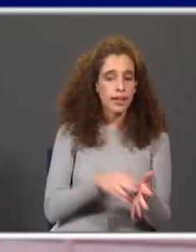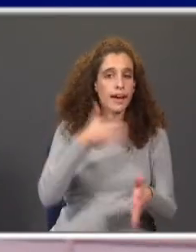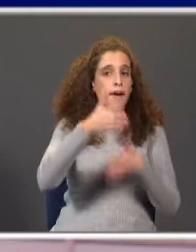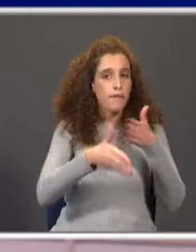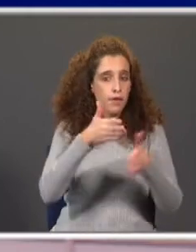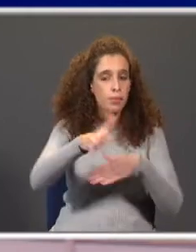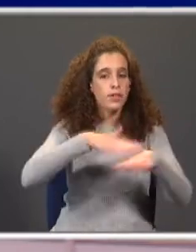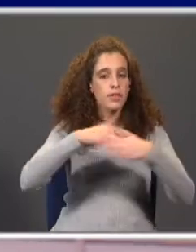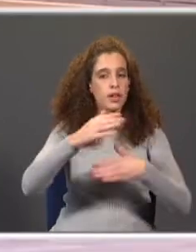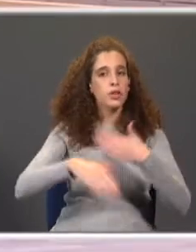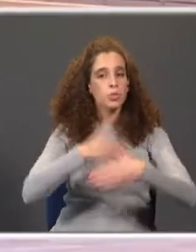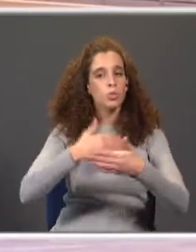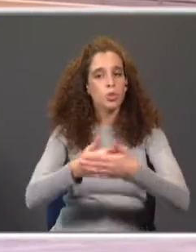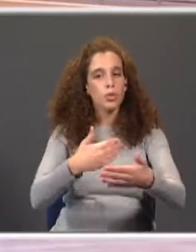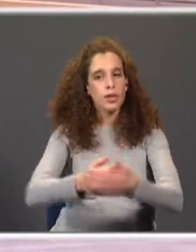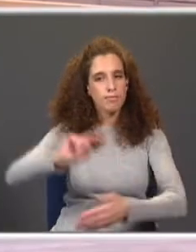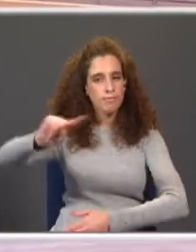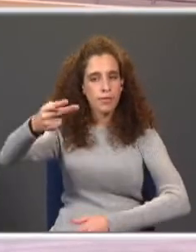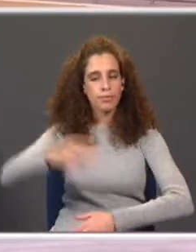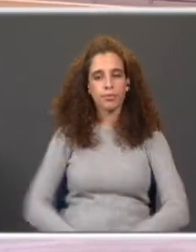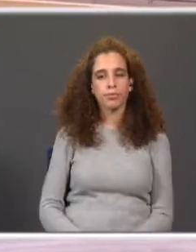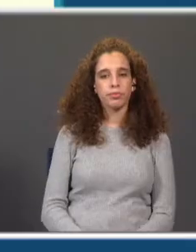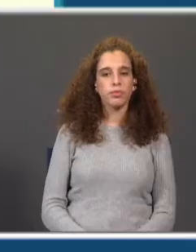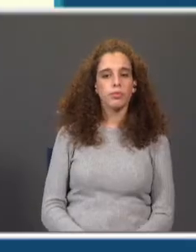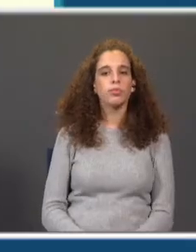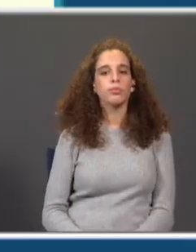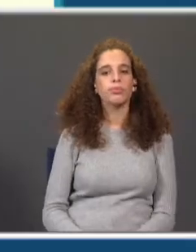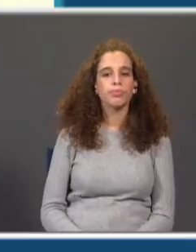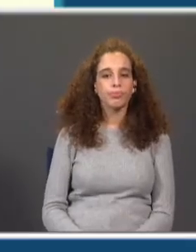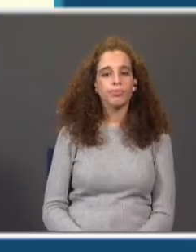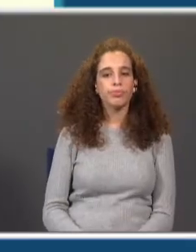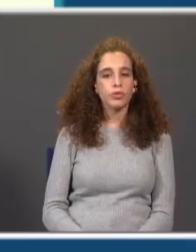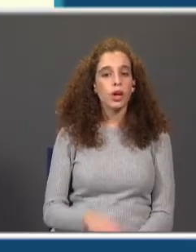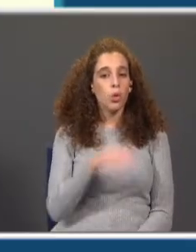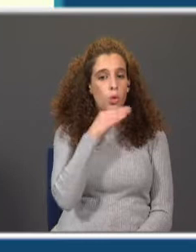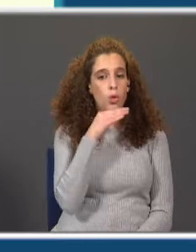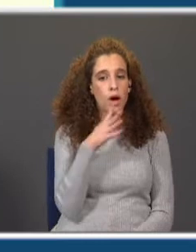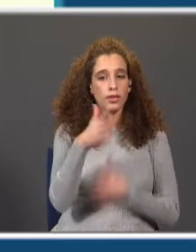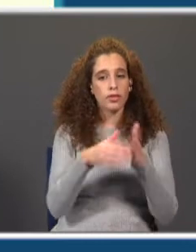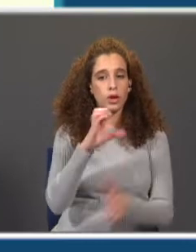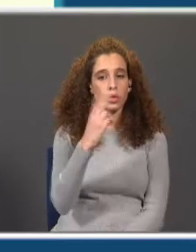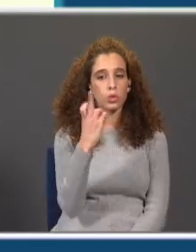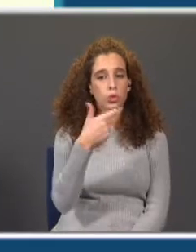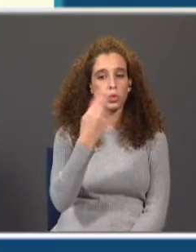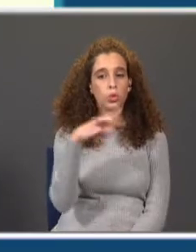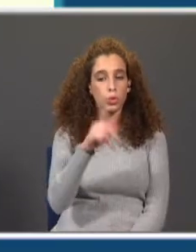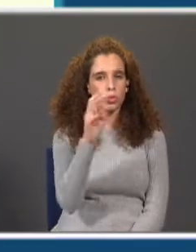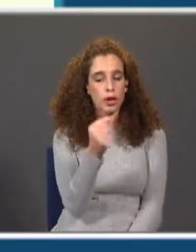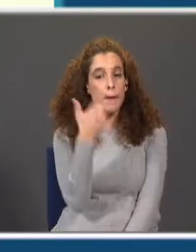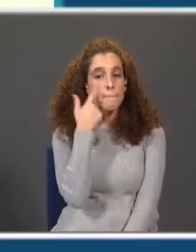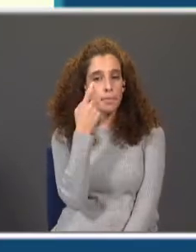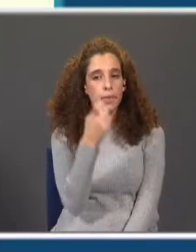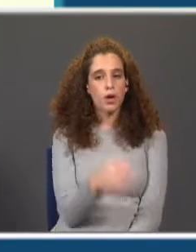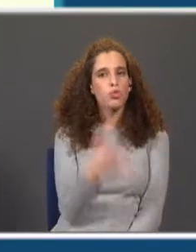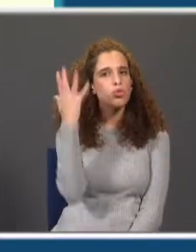esse processo de transformação. Então, o cão da fábrica de cortumes acendia latidos fosforescentes. Repara,